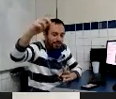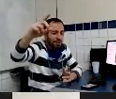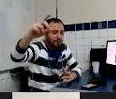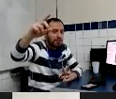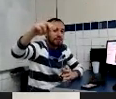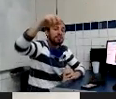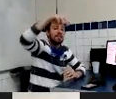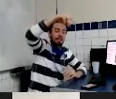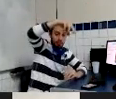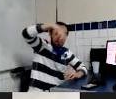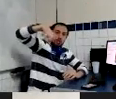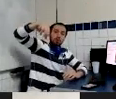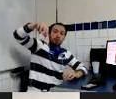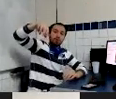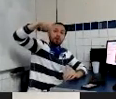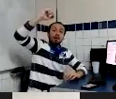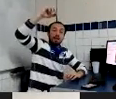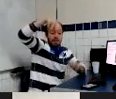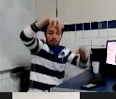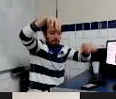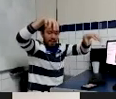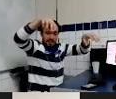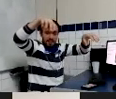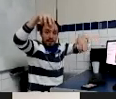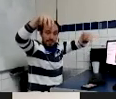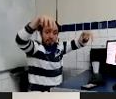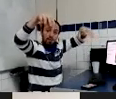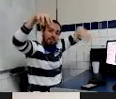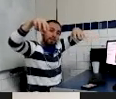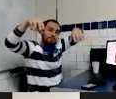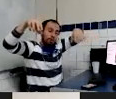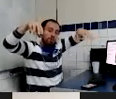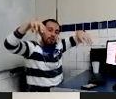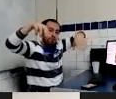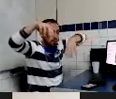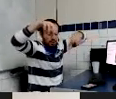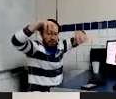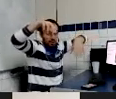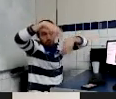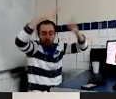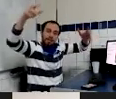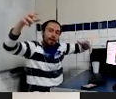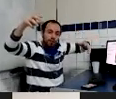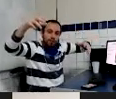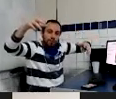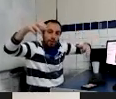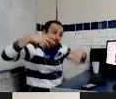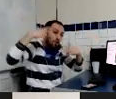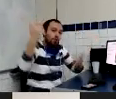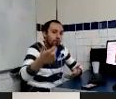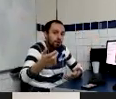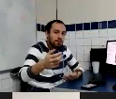rio, isso é importante, que estão próximos do rio, que também vão ficar sedentários e também vão fazer produção de outros alimentos.